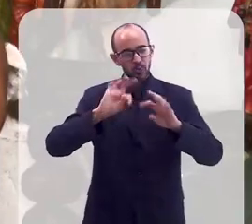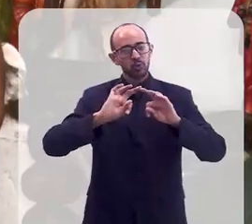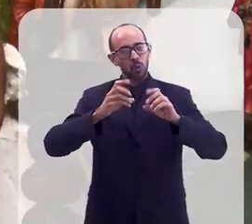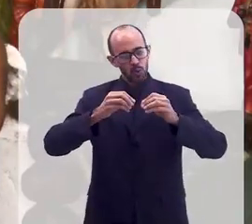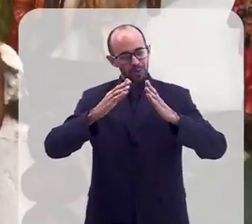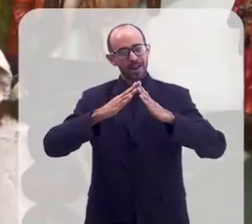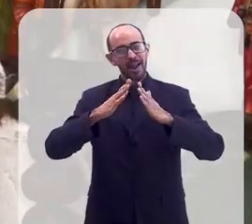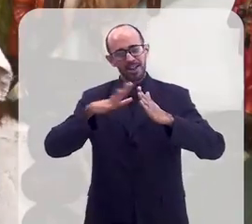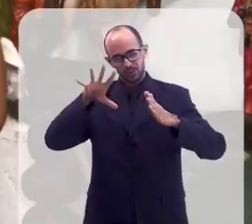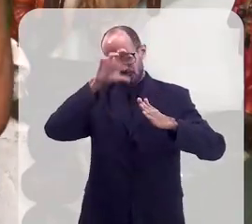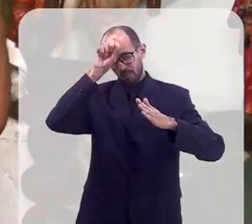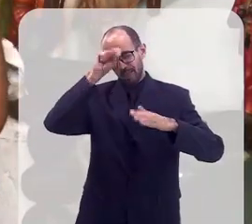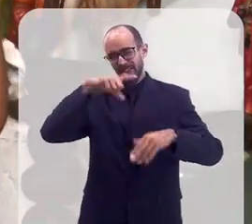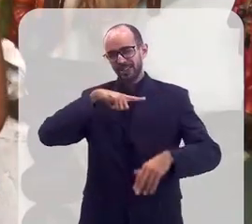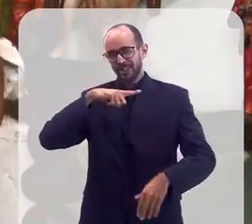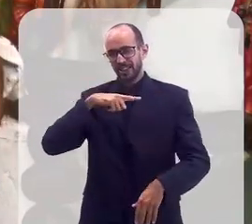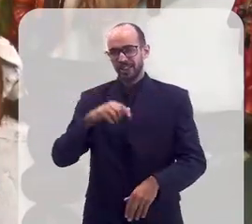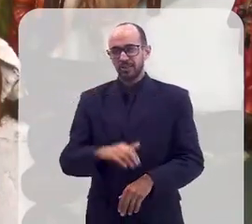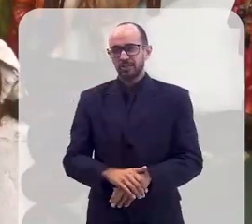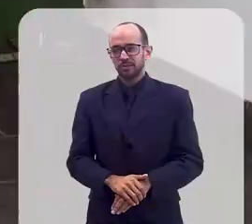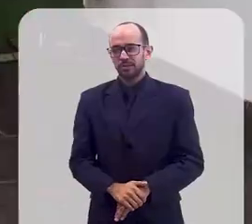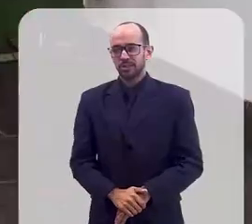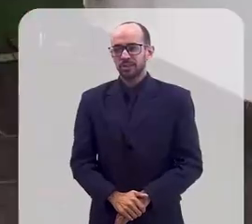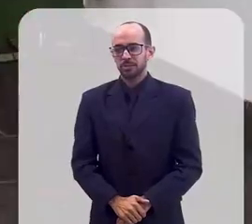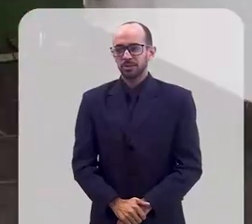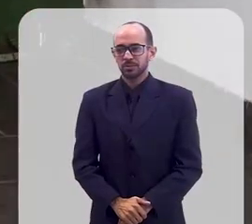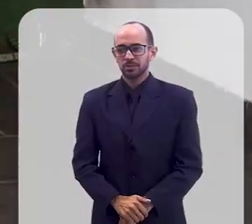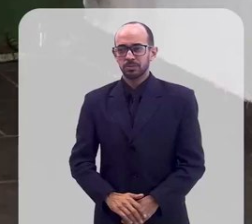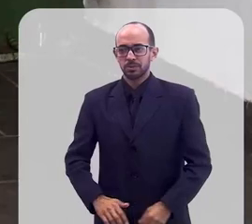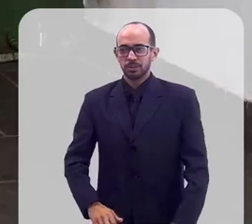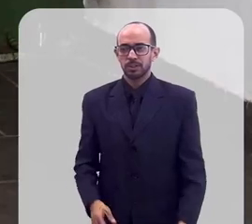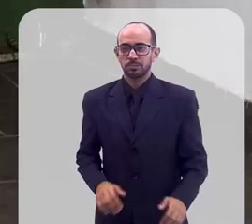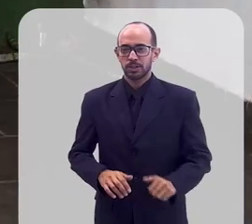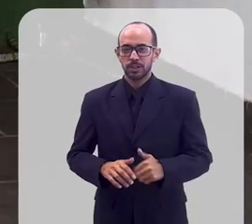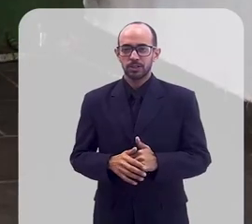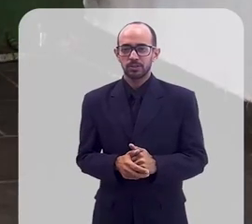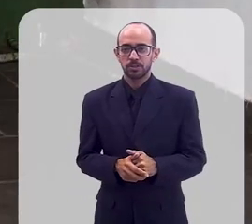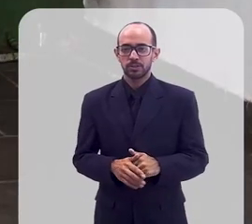né? Então, normal. Continua.